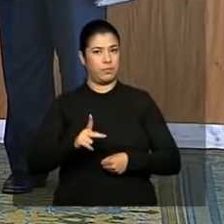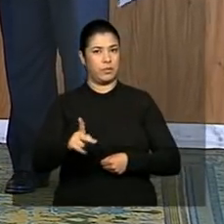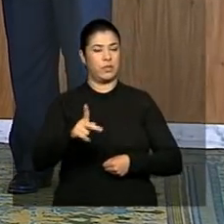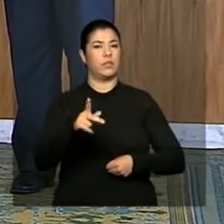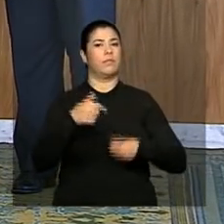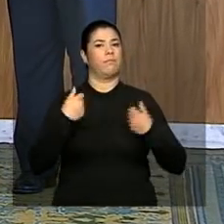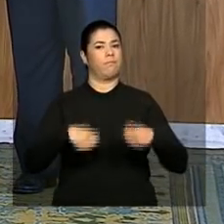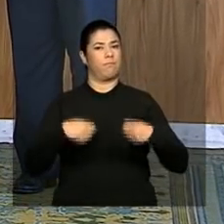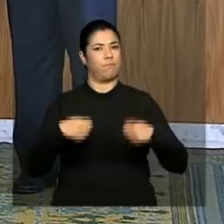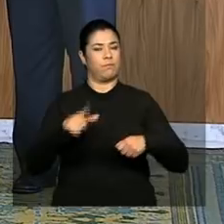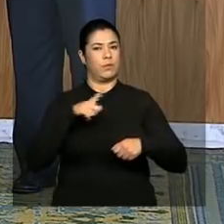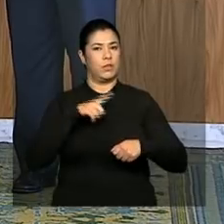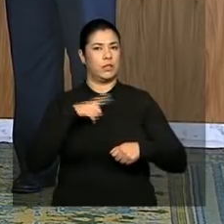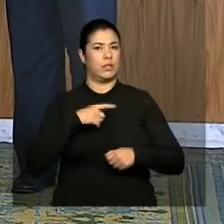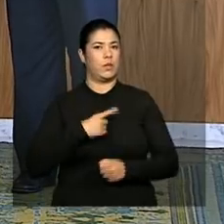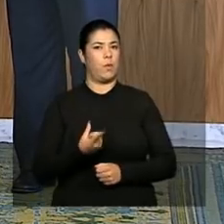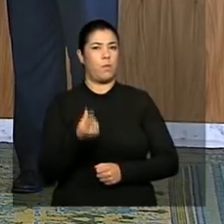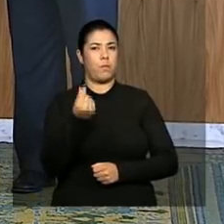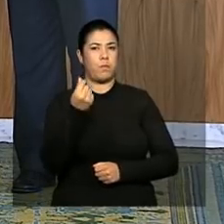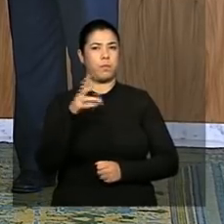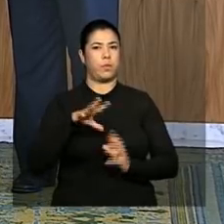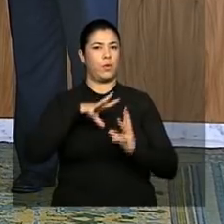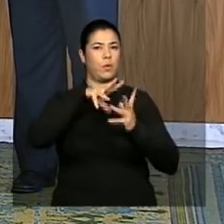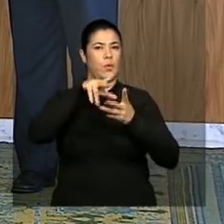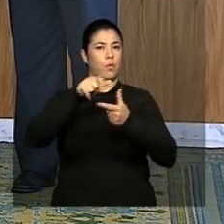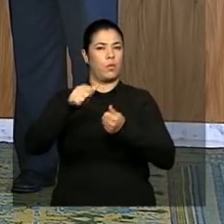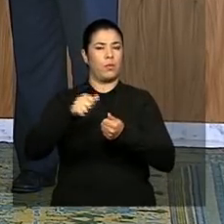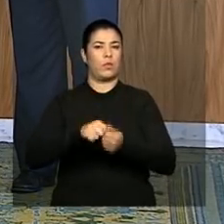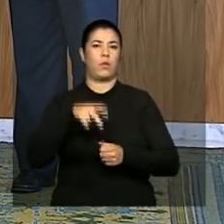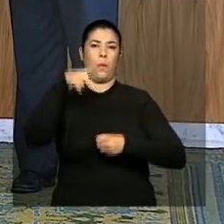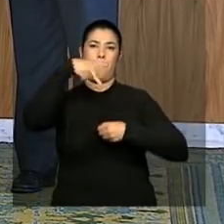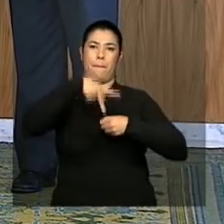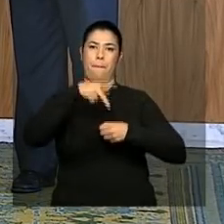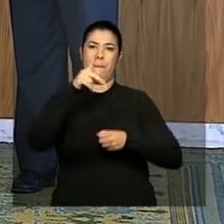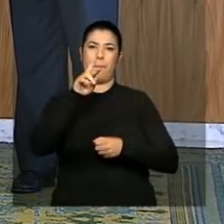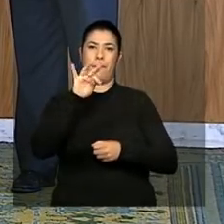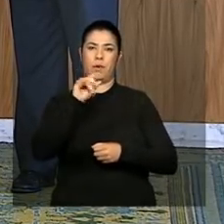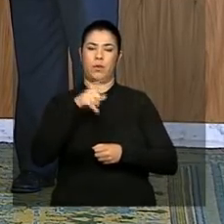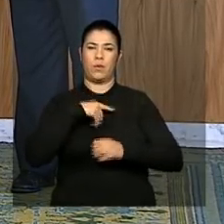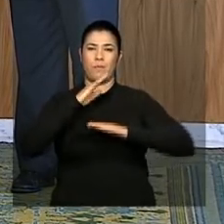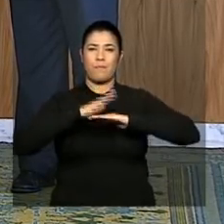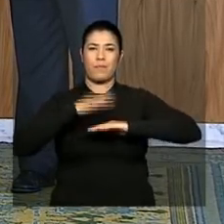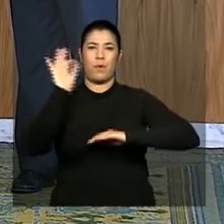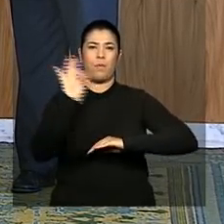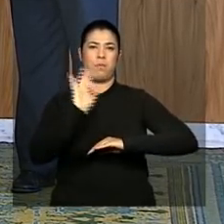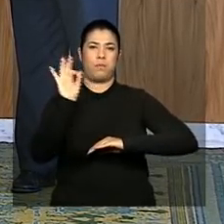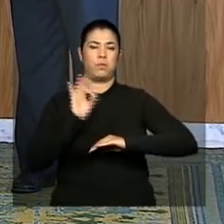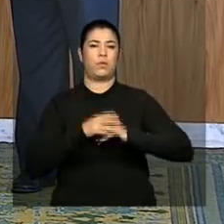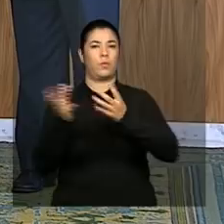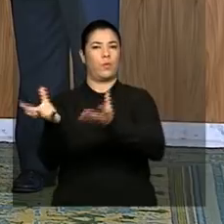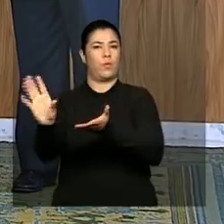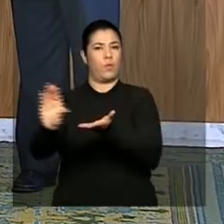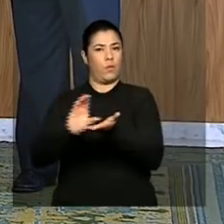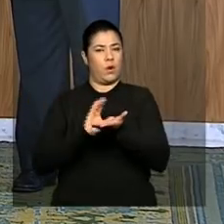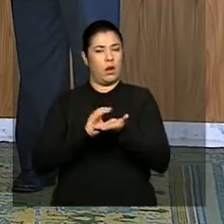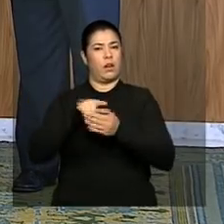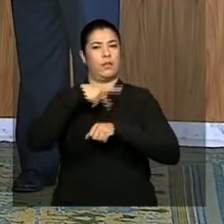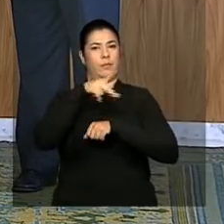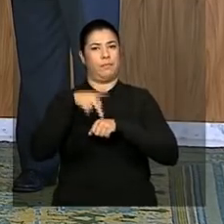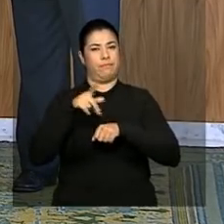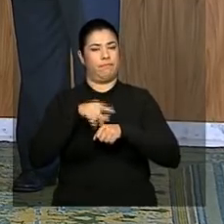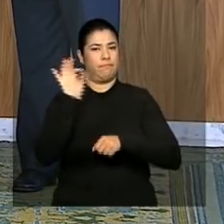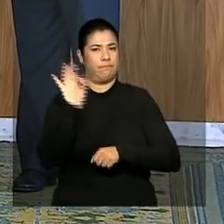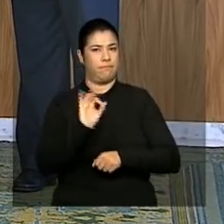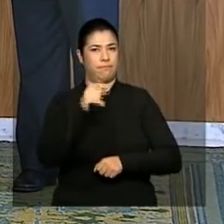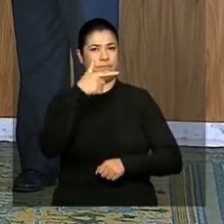torna dependente dos preços internacionais do petróleo, a maior fonte de receita do país, que corresponde a cerca